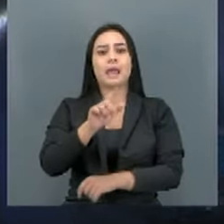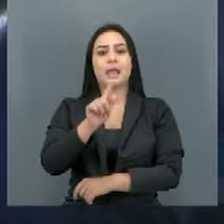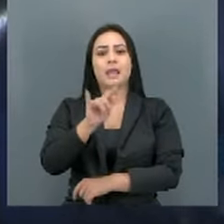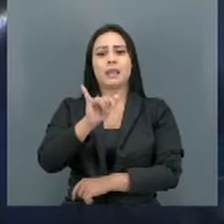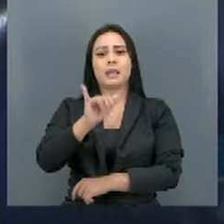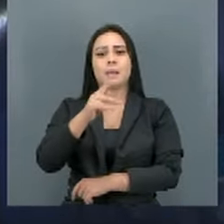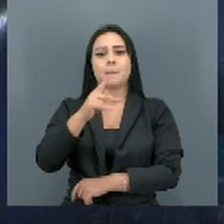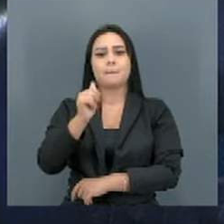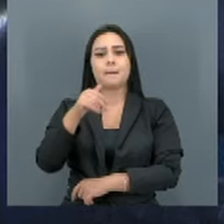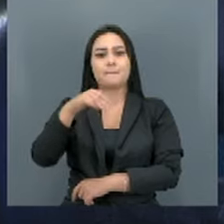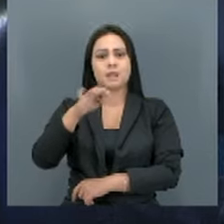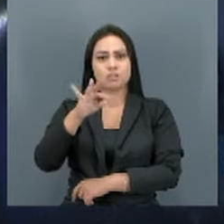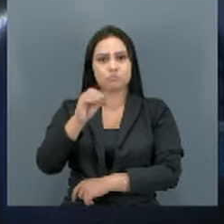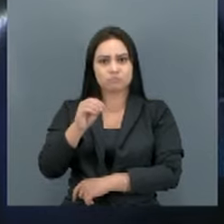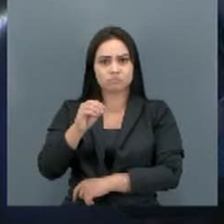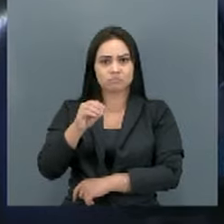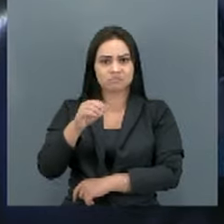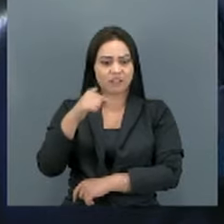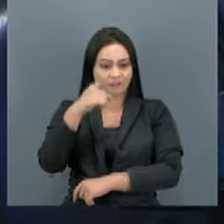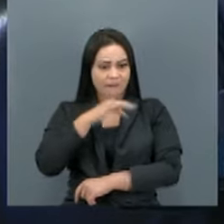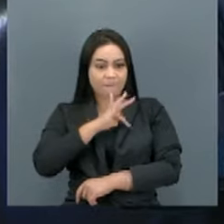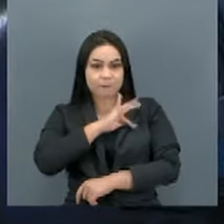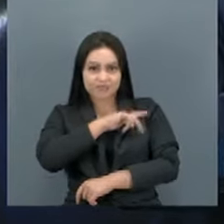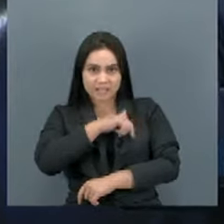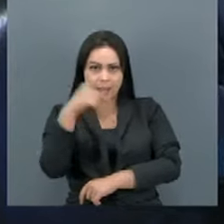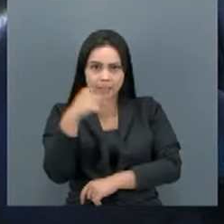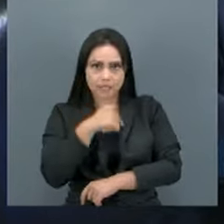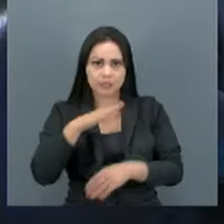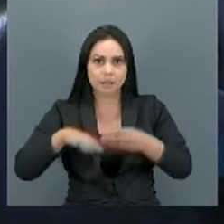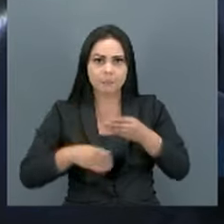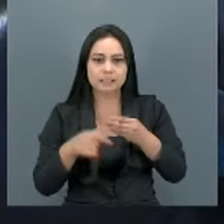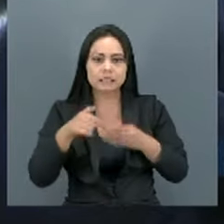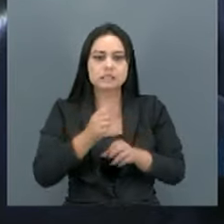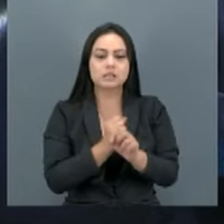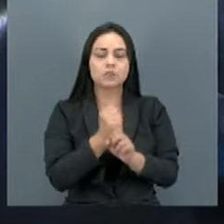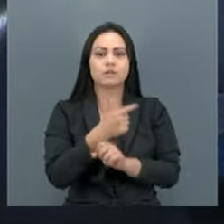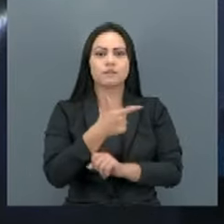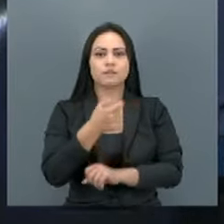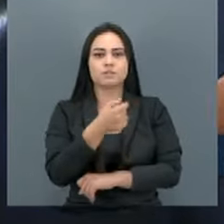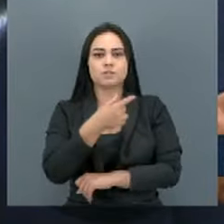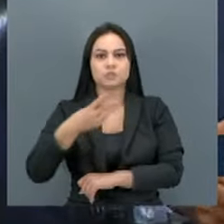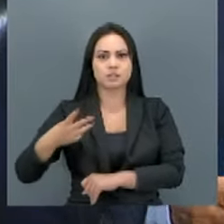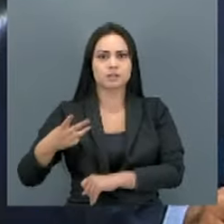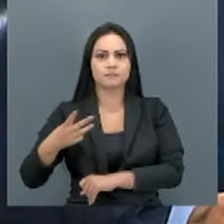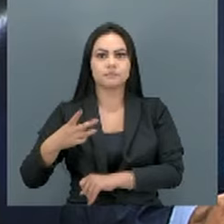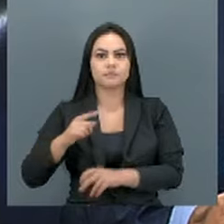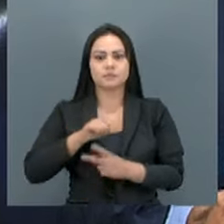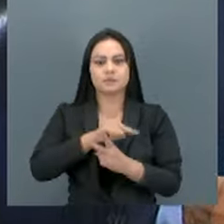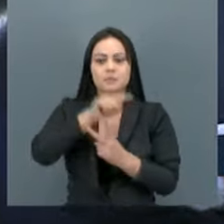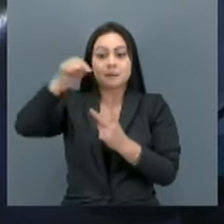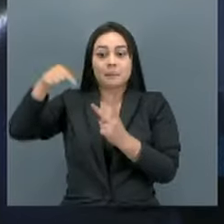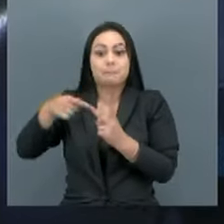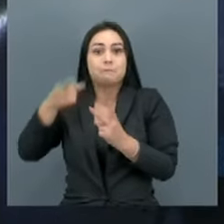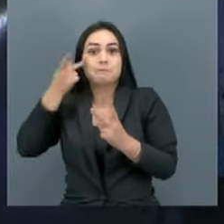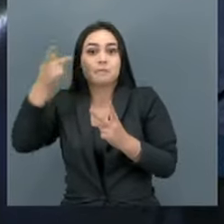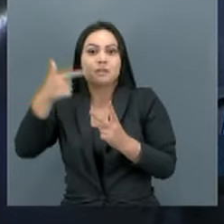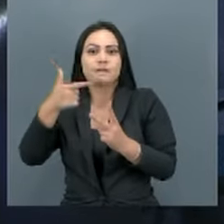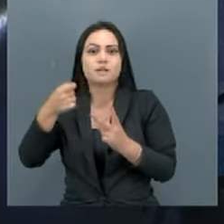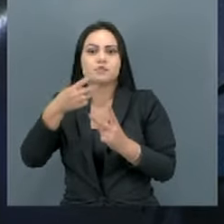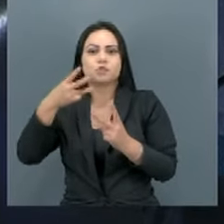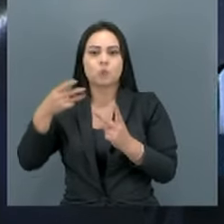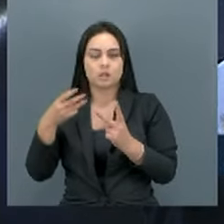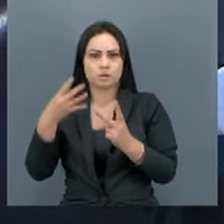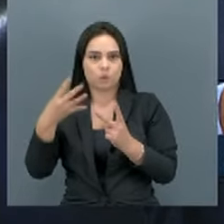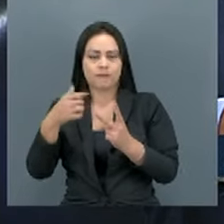E a FUNAI, na emenda desse ano de 2023 para 2024, eu estou incluindo